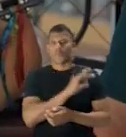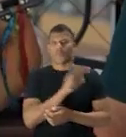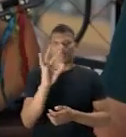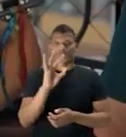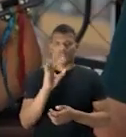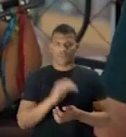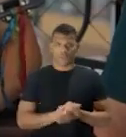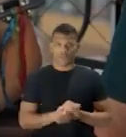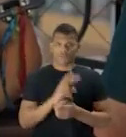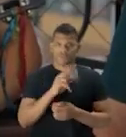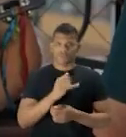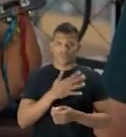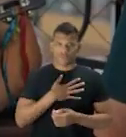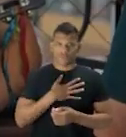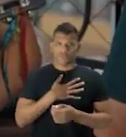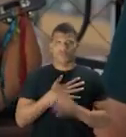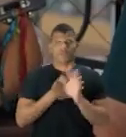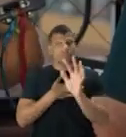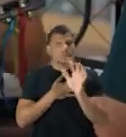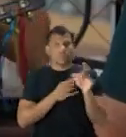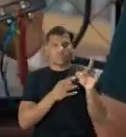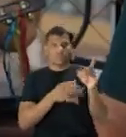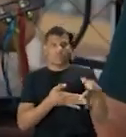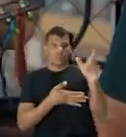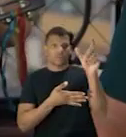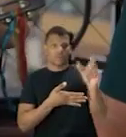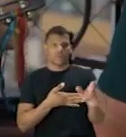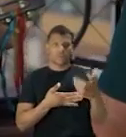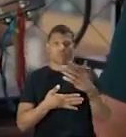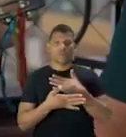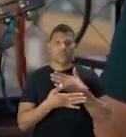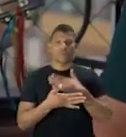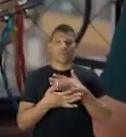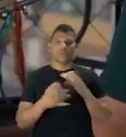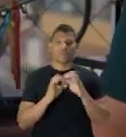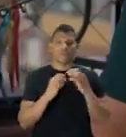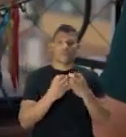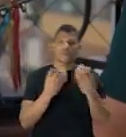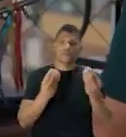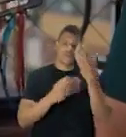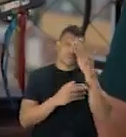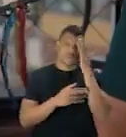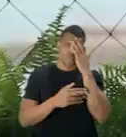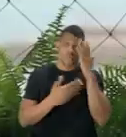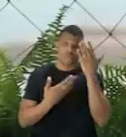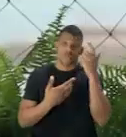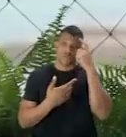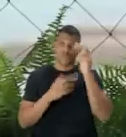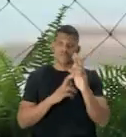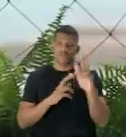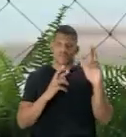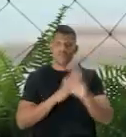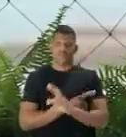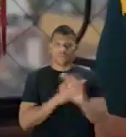gostar. Ah, bicho, olha, vou desistir de você. Pô, tu é meu sobrinho, não entendo essas coisas. Tu tem uns pensamentos esquisitos.